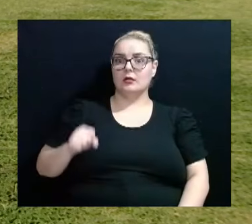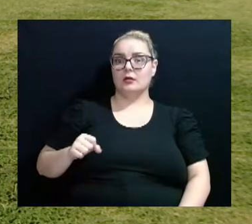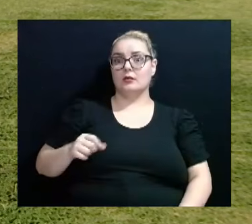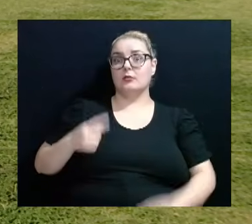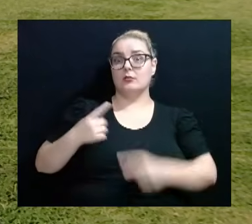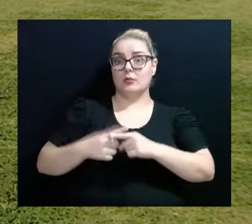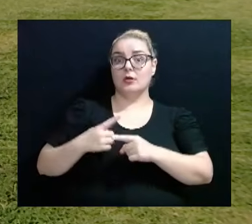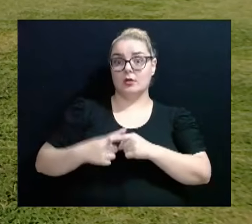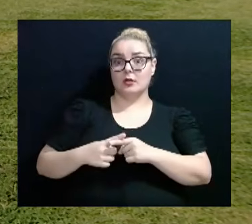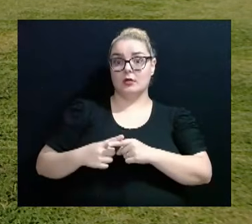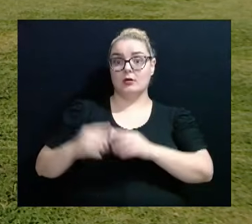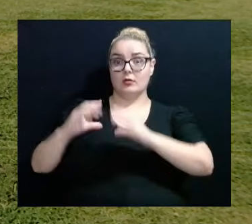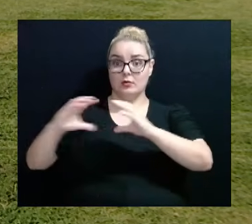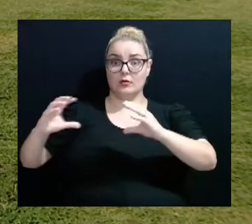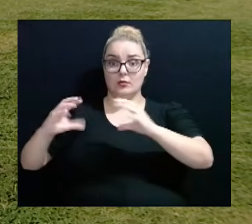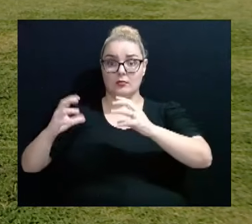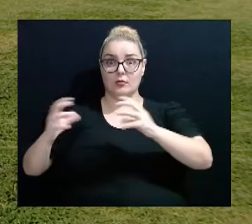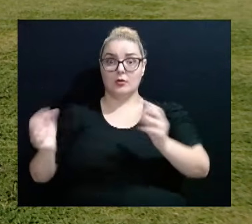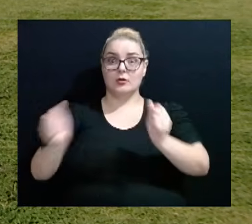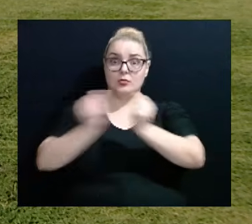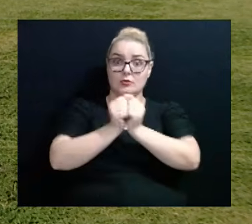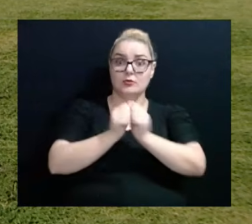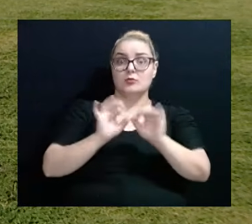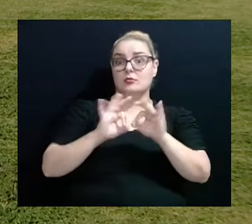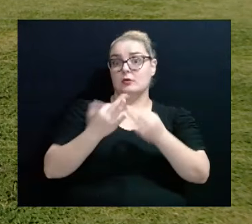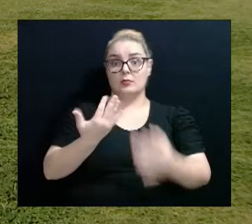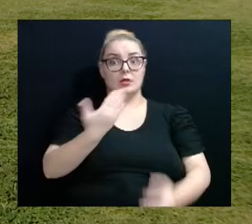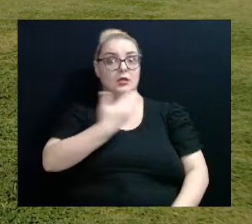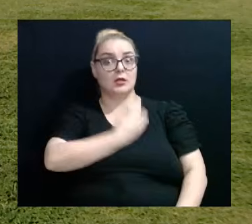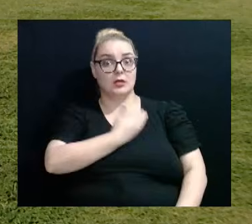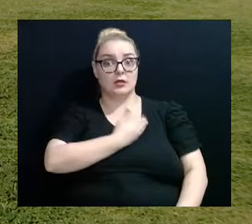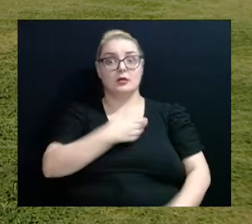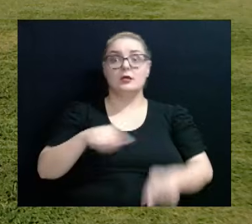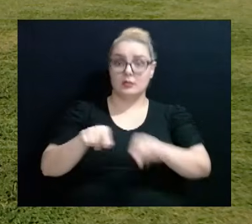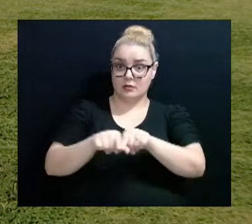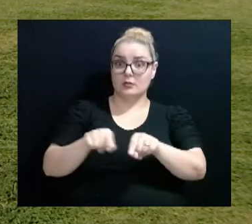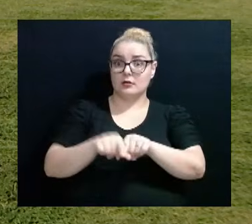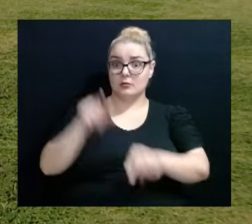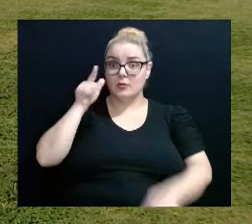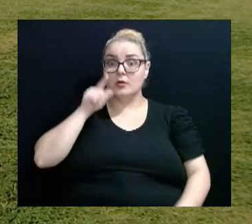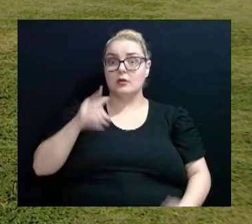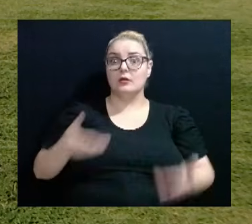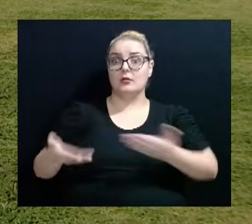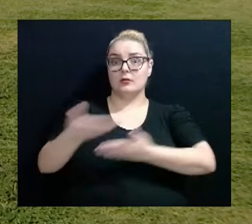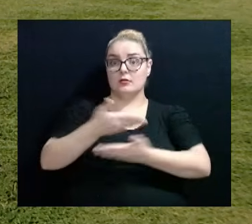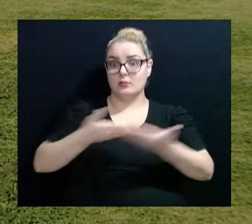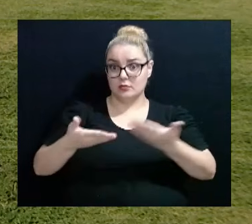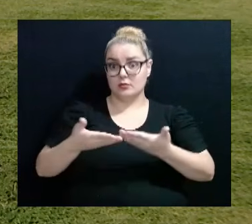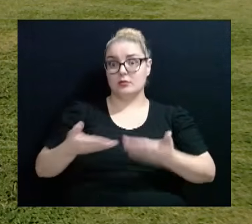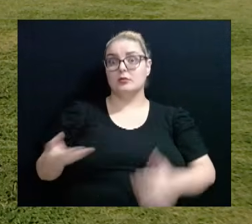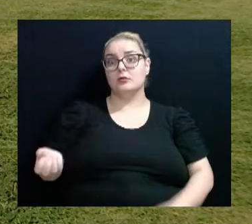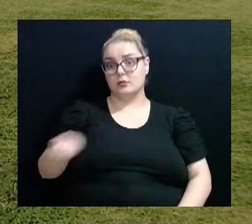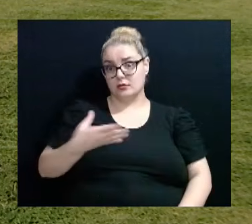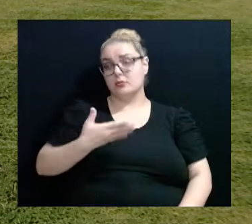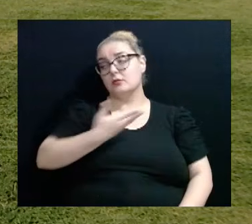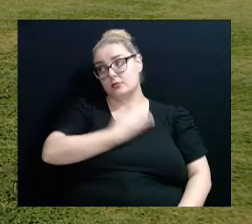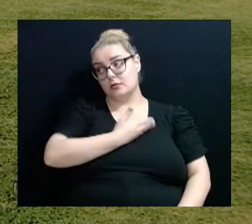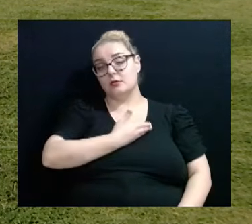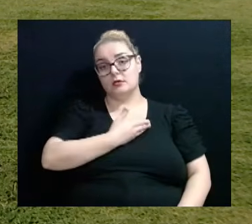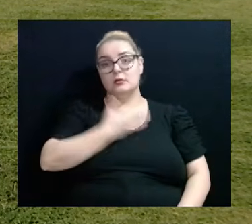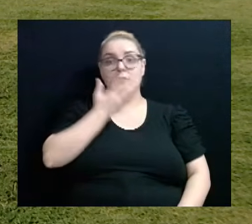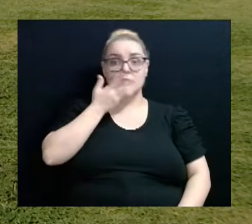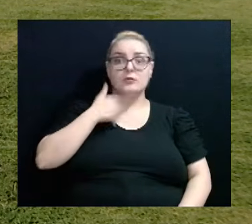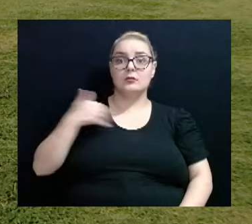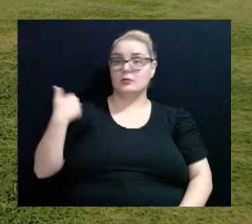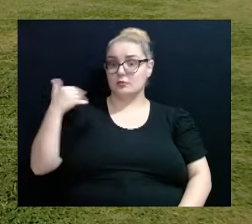participa? Sim, porque o futebol americano aproxima muito a família, muitos amigos e também consegue conceder